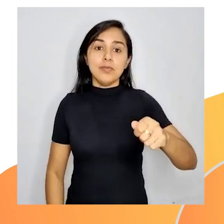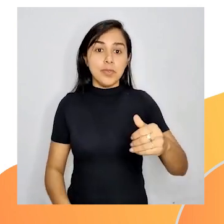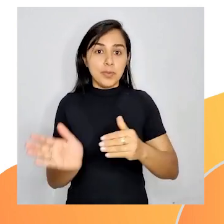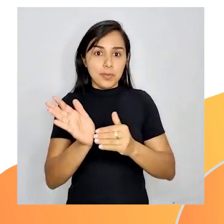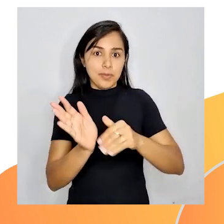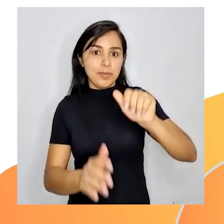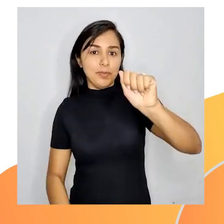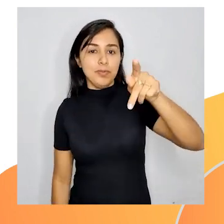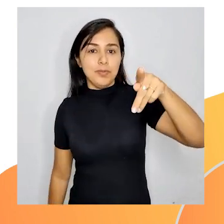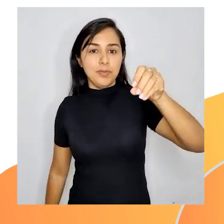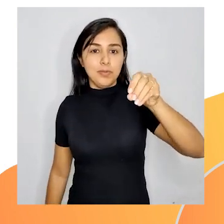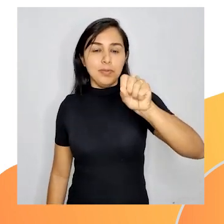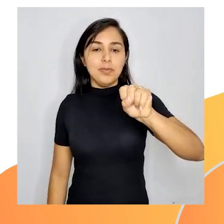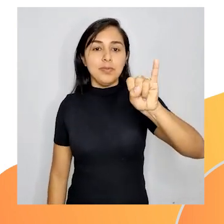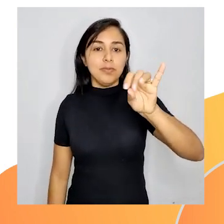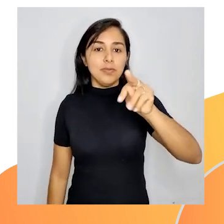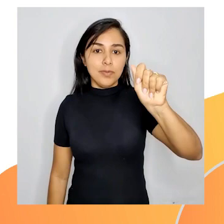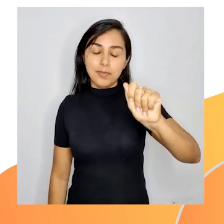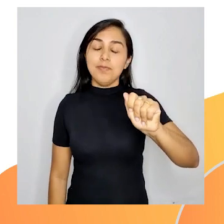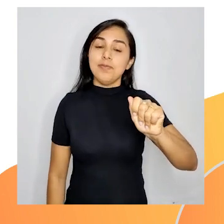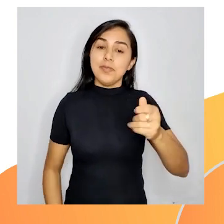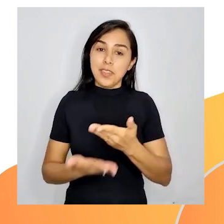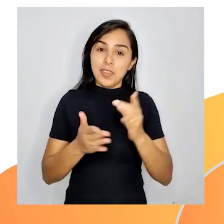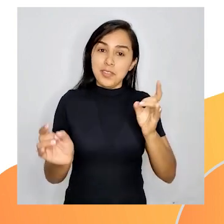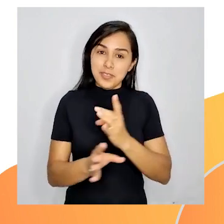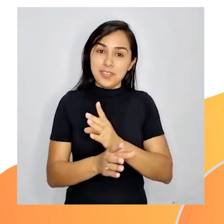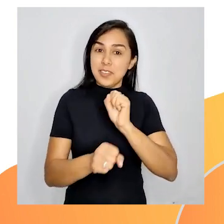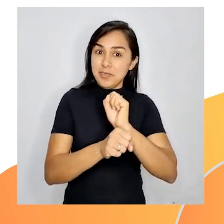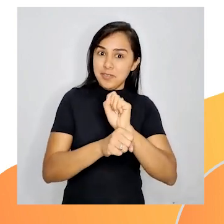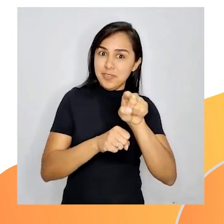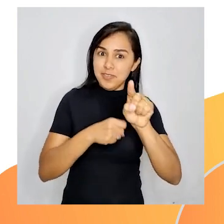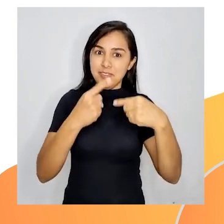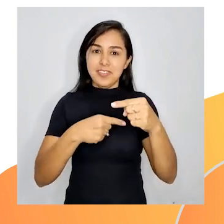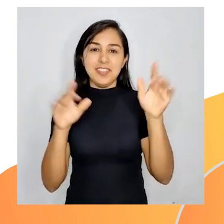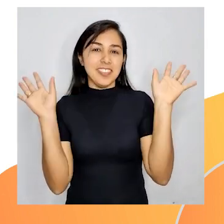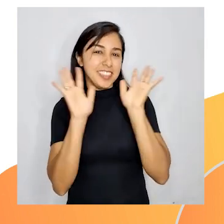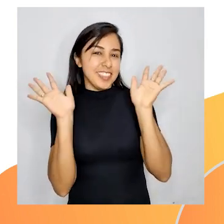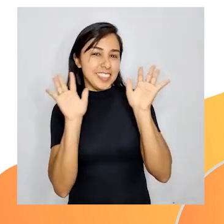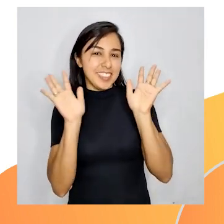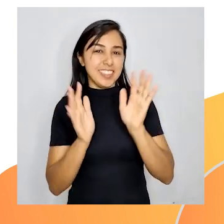nossa aula fica por aqui e eu te aguardo numa próxima. Tchau, alunos!